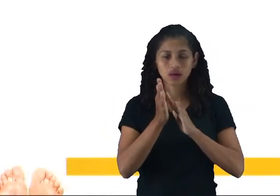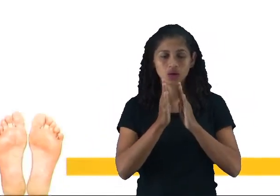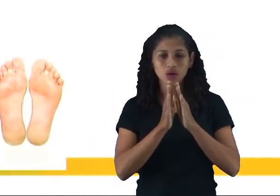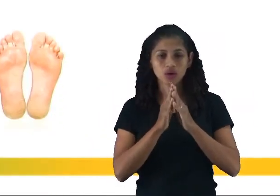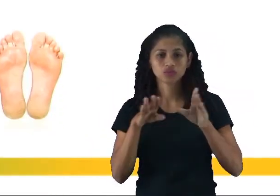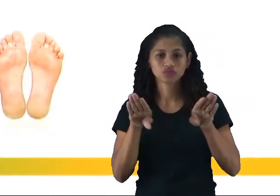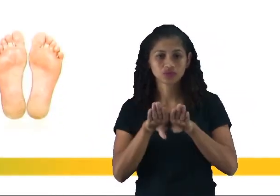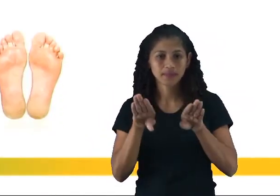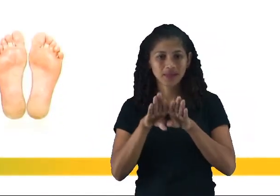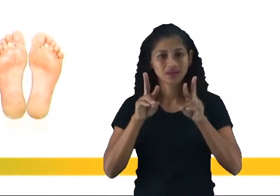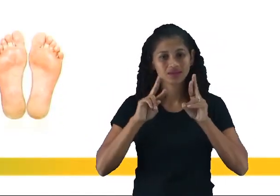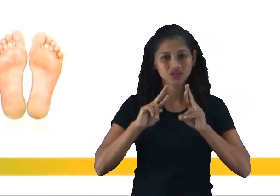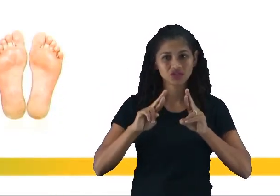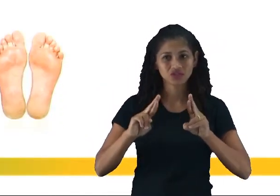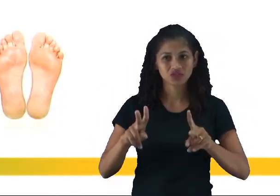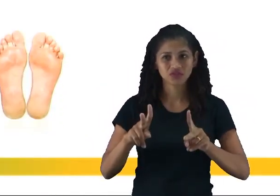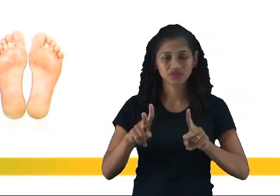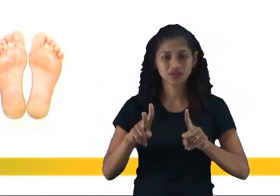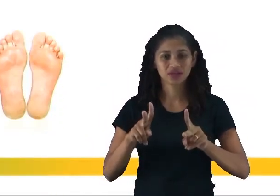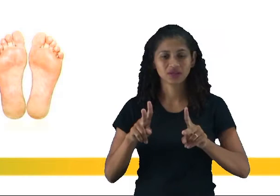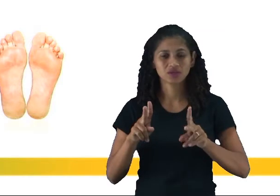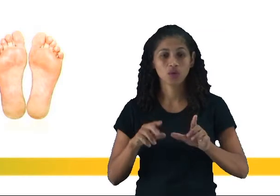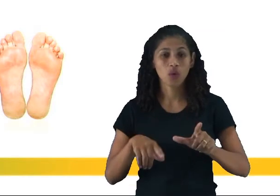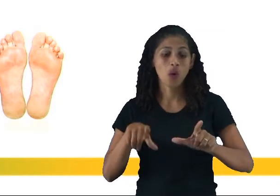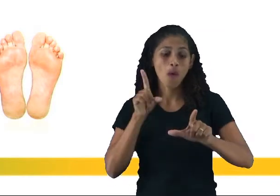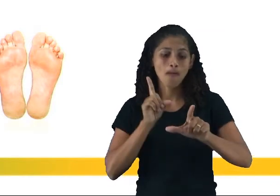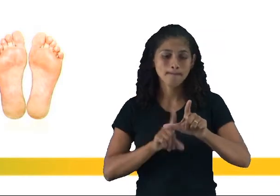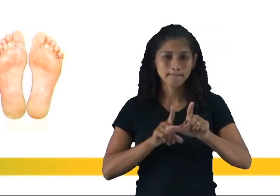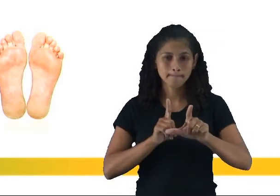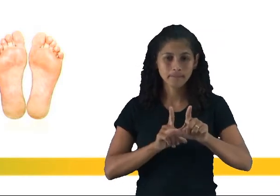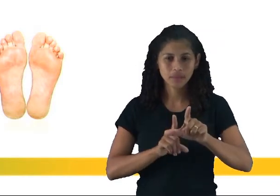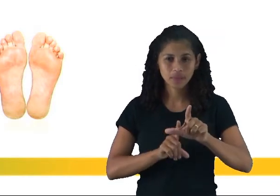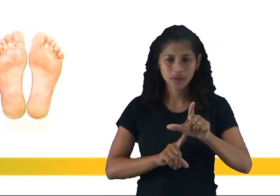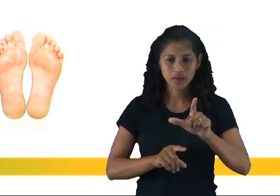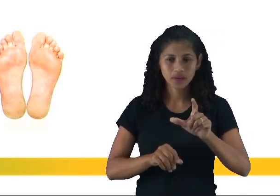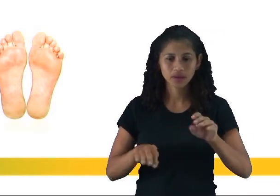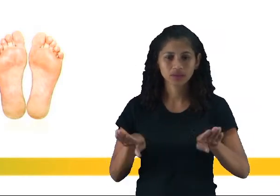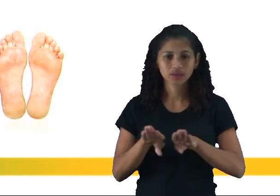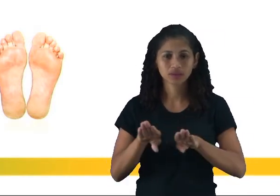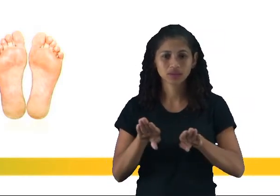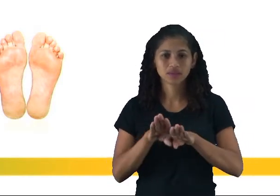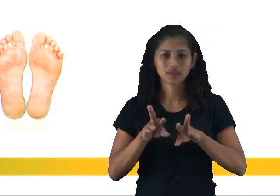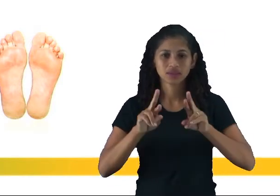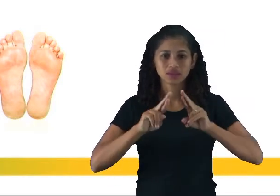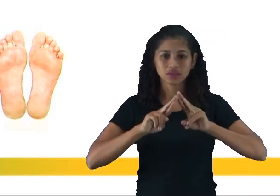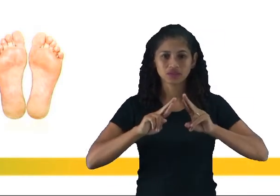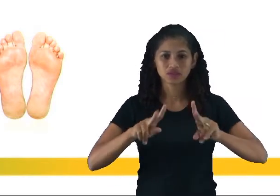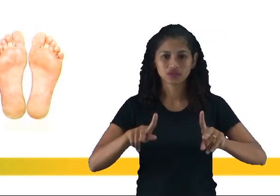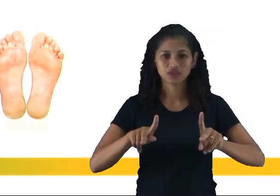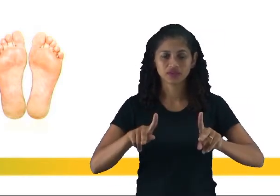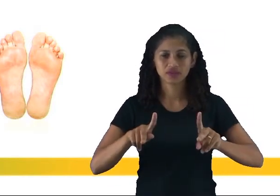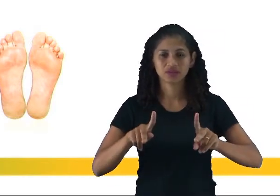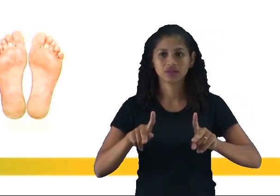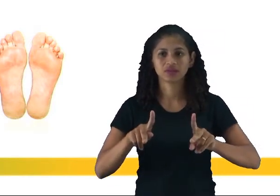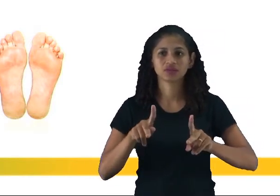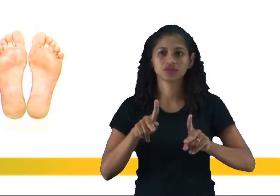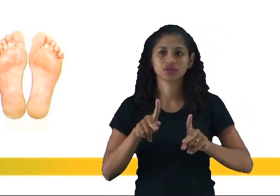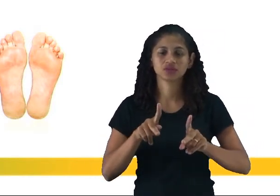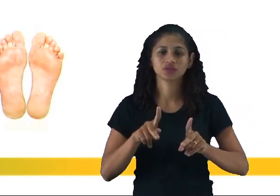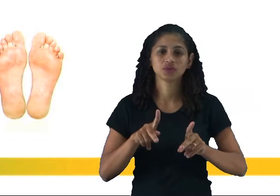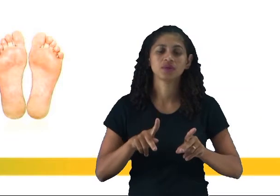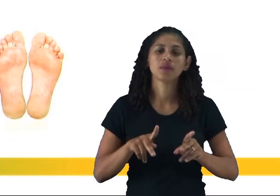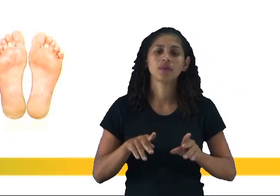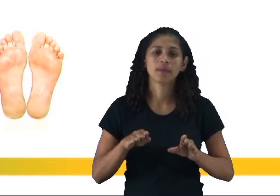a medida, né? Além disso, o tamanho dos pés também são diferentes, né? Mesmo quando estamos falando